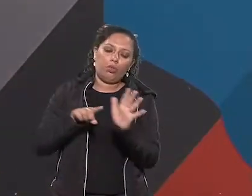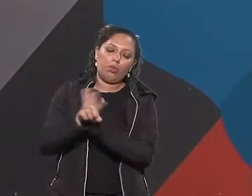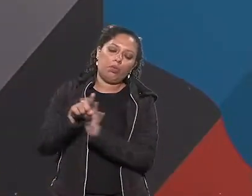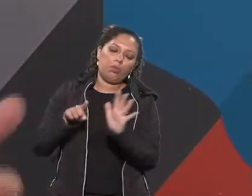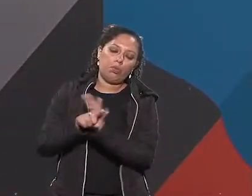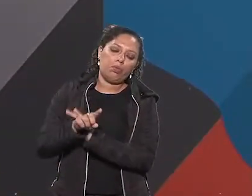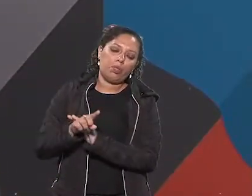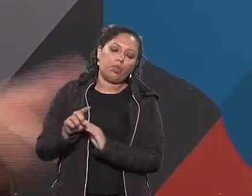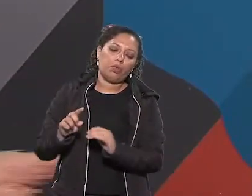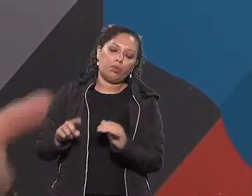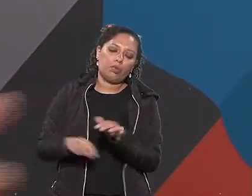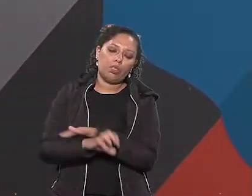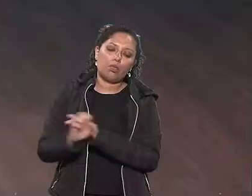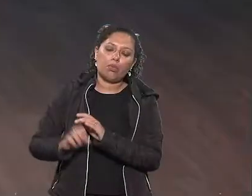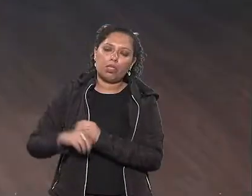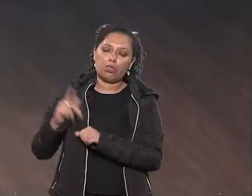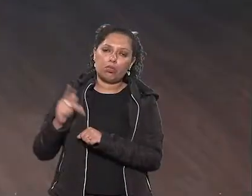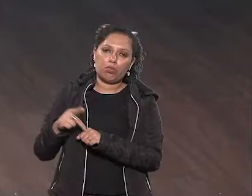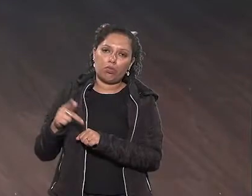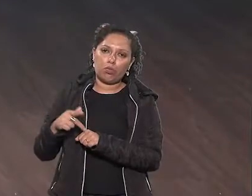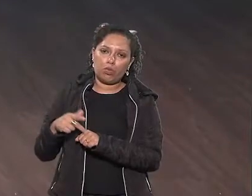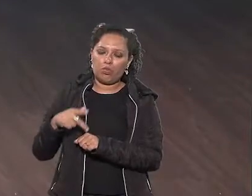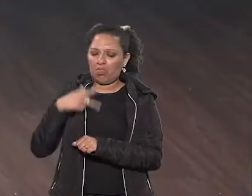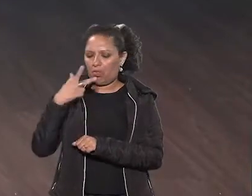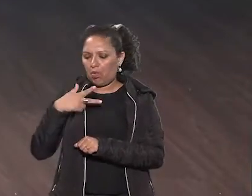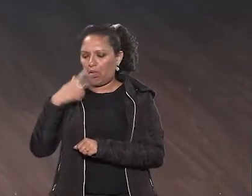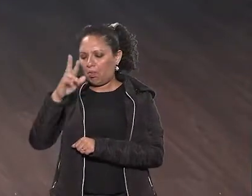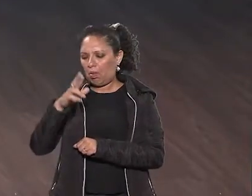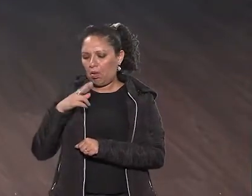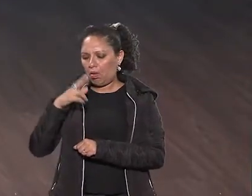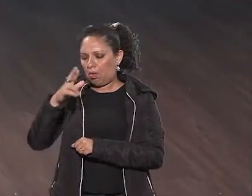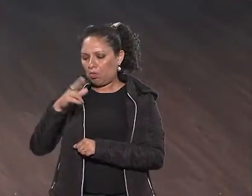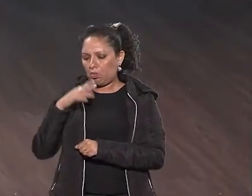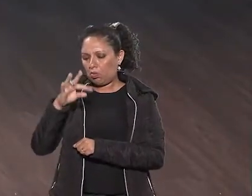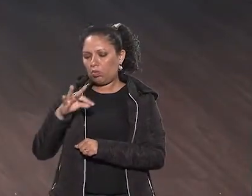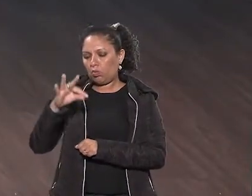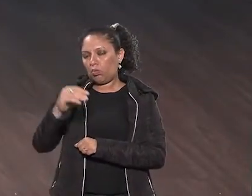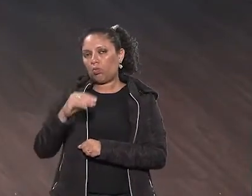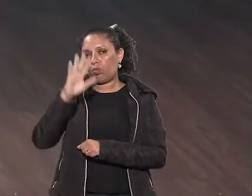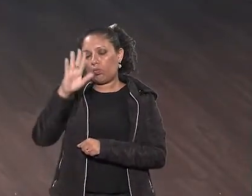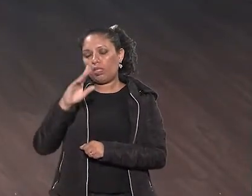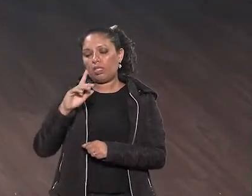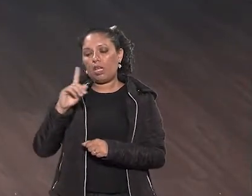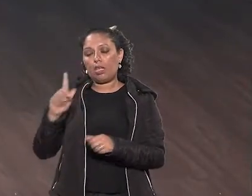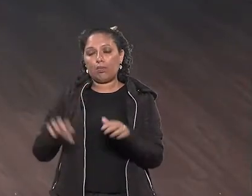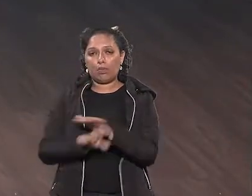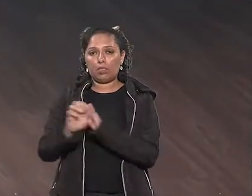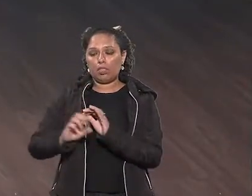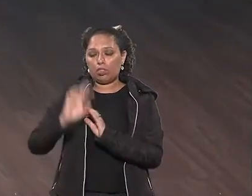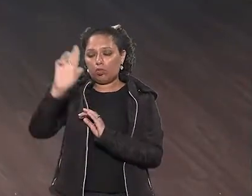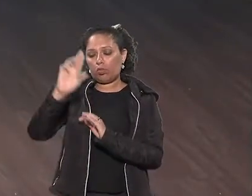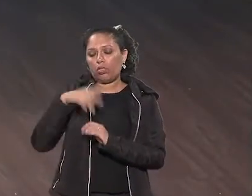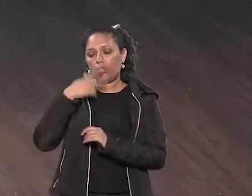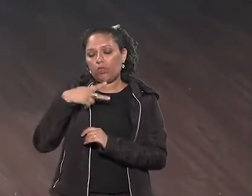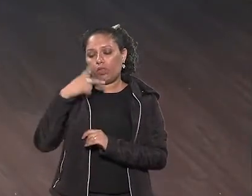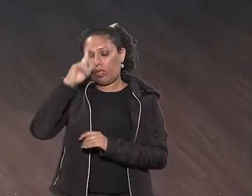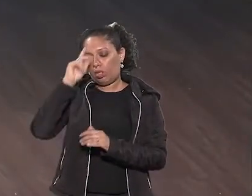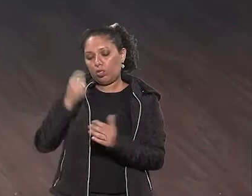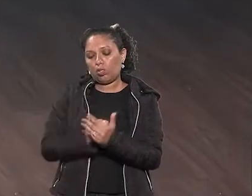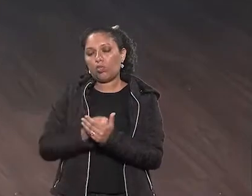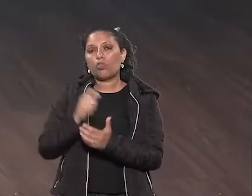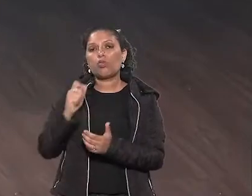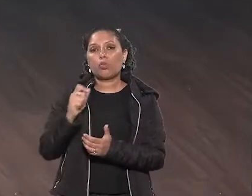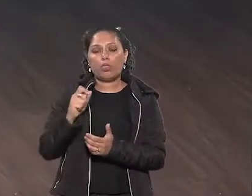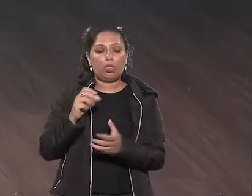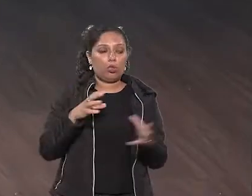Agência Nacional de Petróleo, que respondeu corretamente e com presteza a todos. A agência tem decidido o plano de